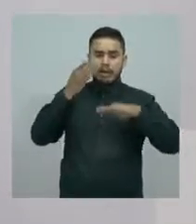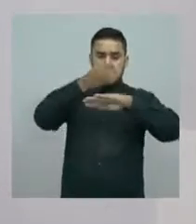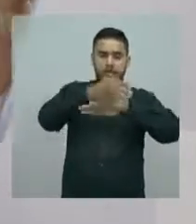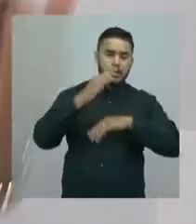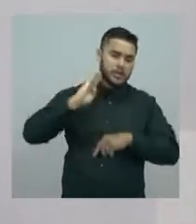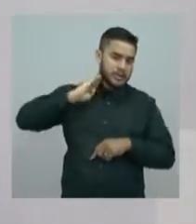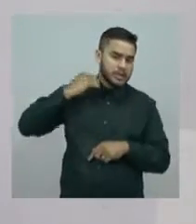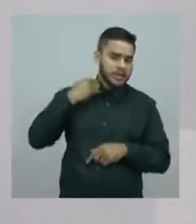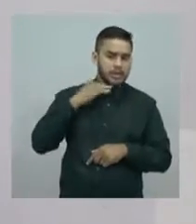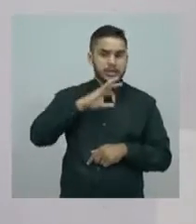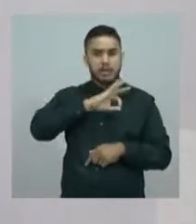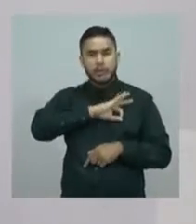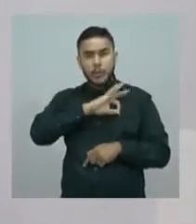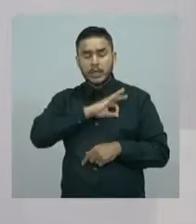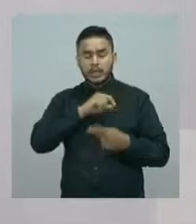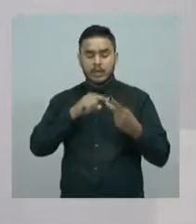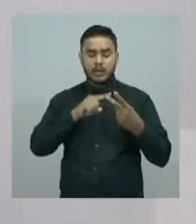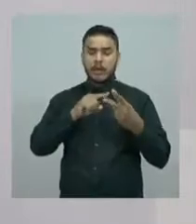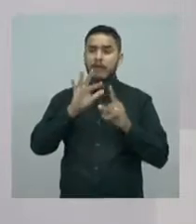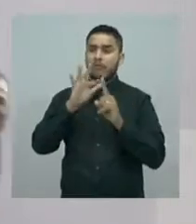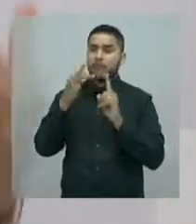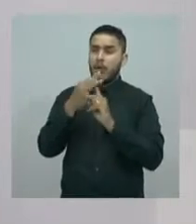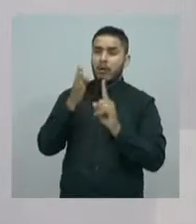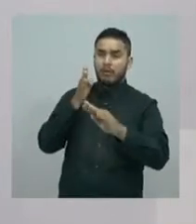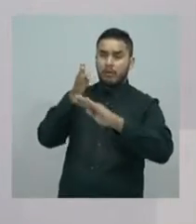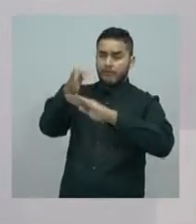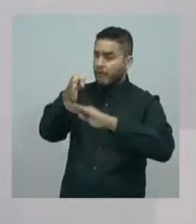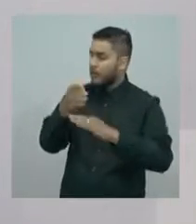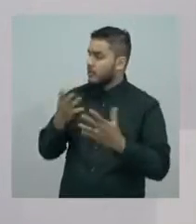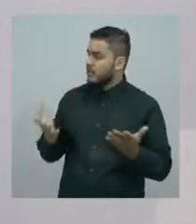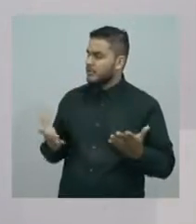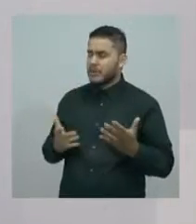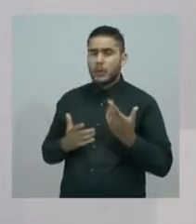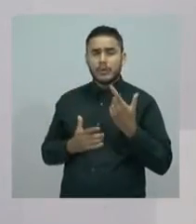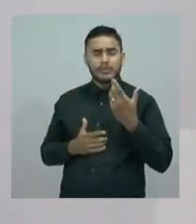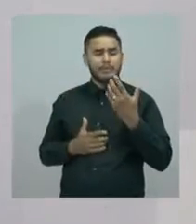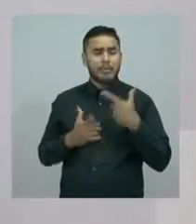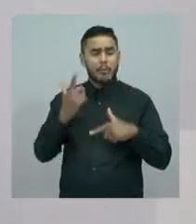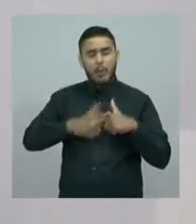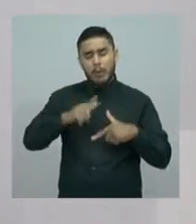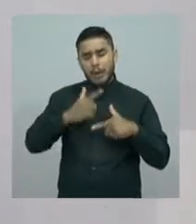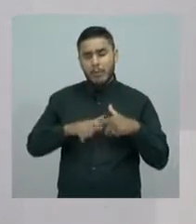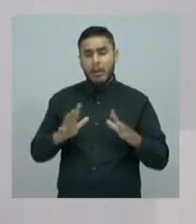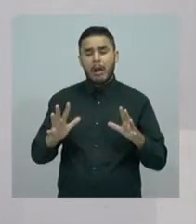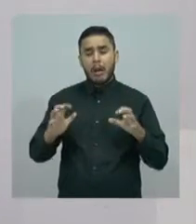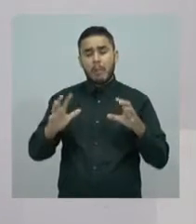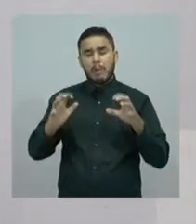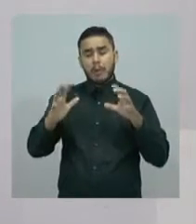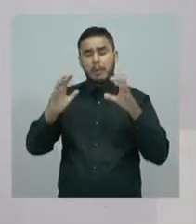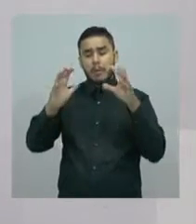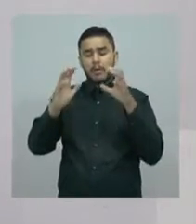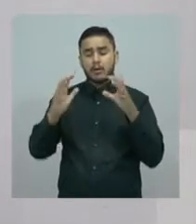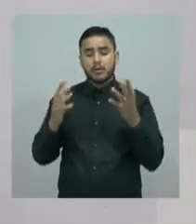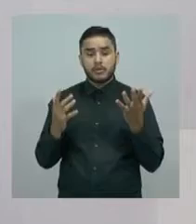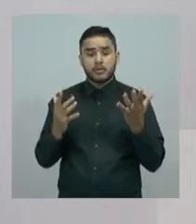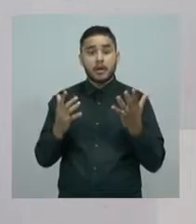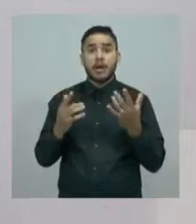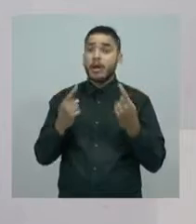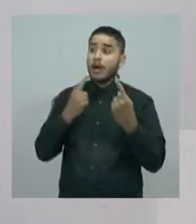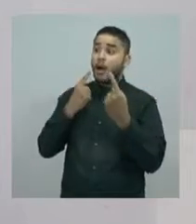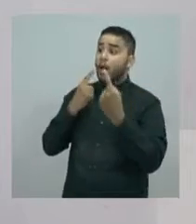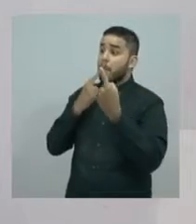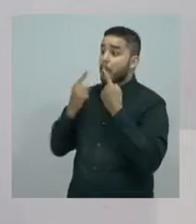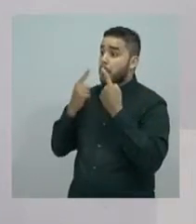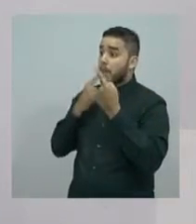juiz, está indo ao promotor, está procurando outras pessoas para resolver seus conflitos. Através do diálogo,